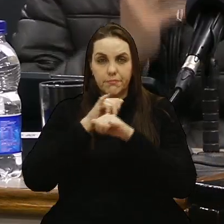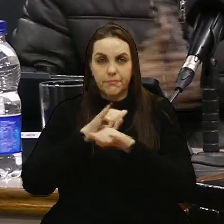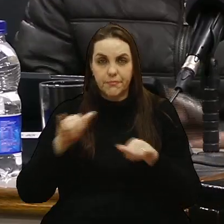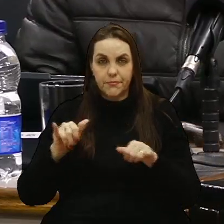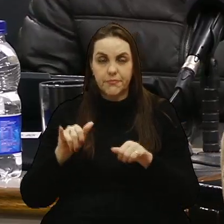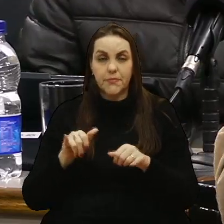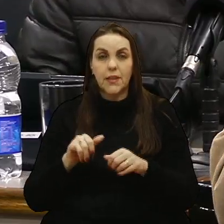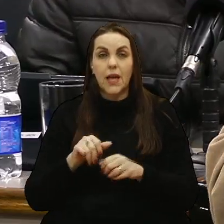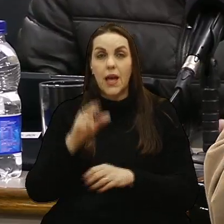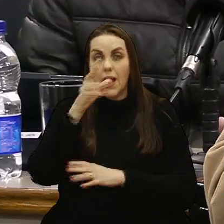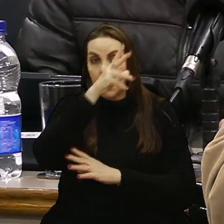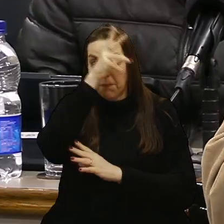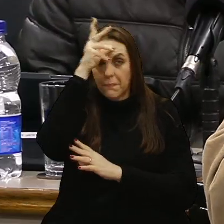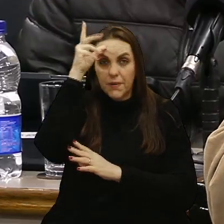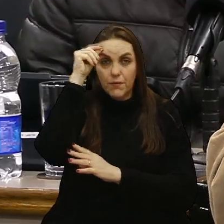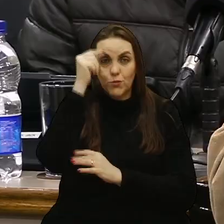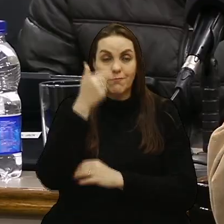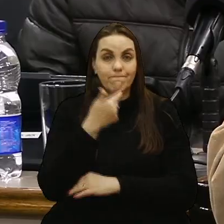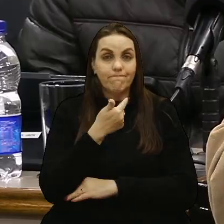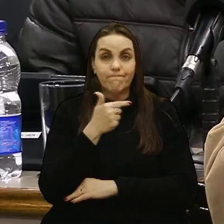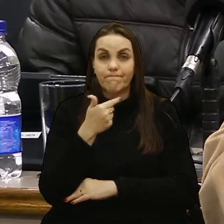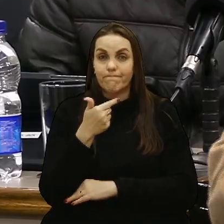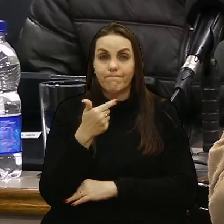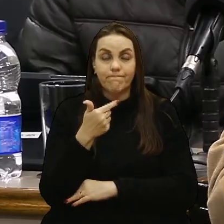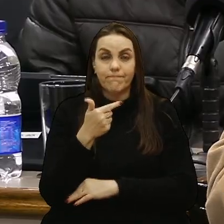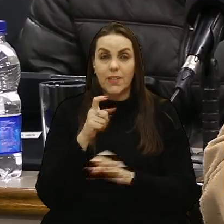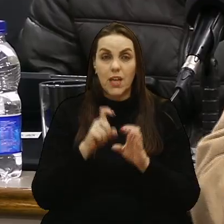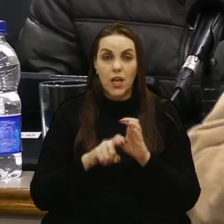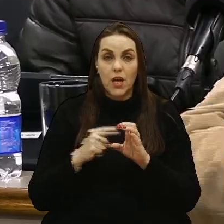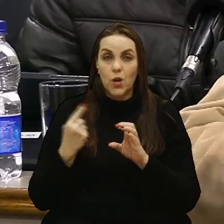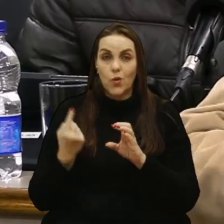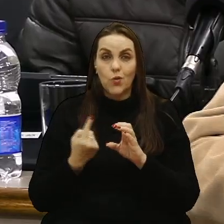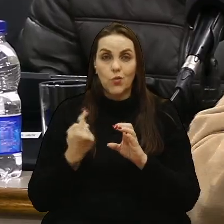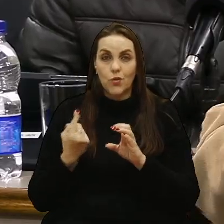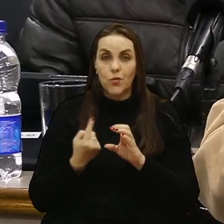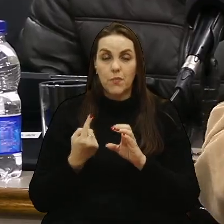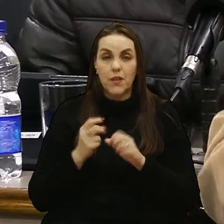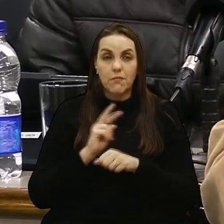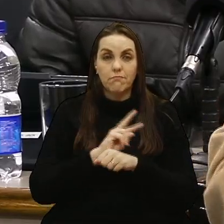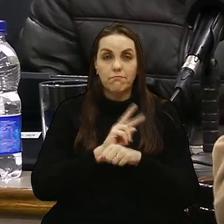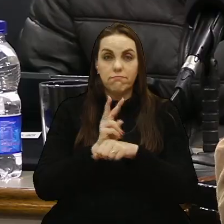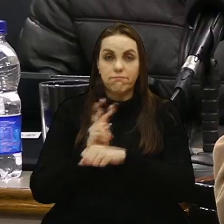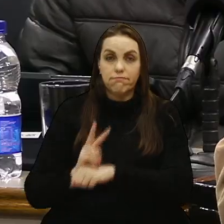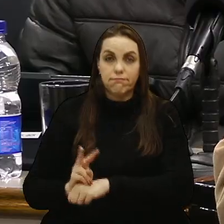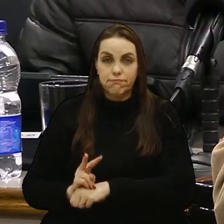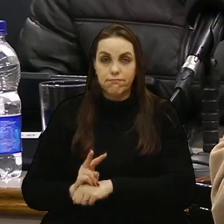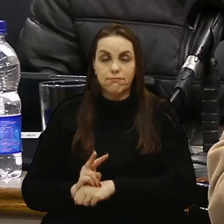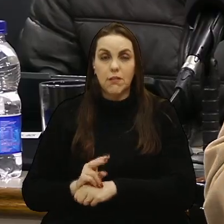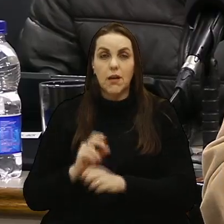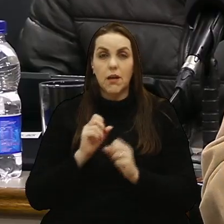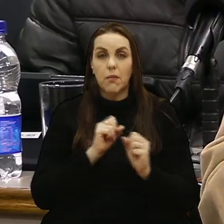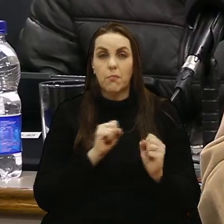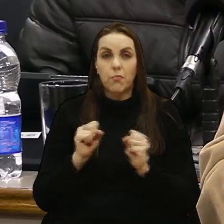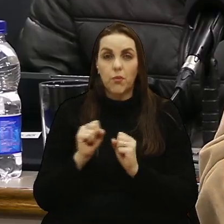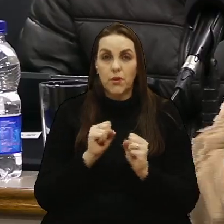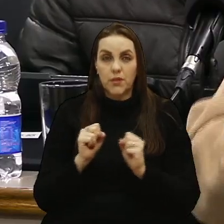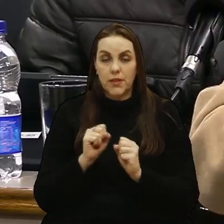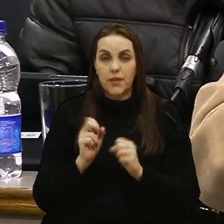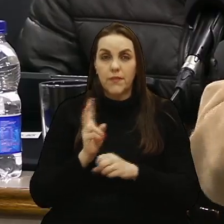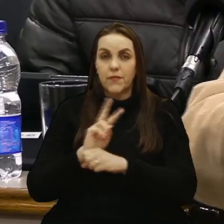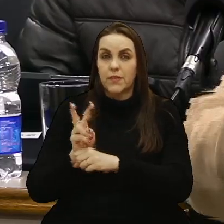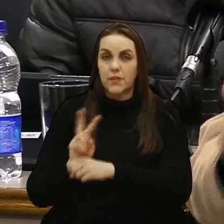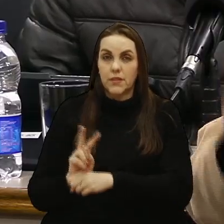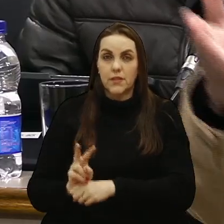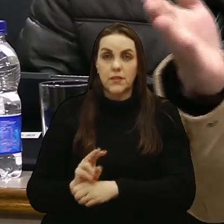a prefeitura não tem essa autonomia de fazer fiscalização, esse poder